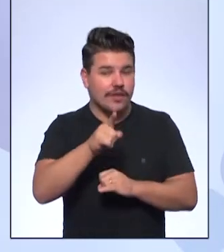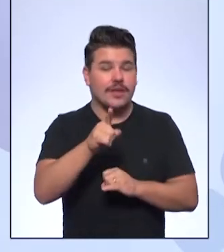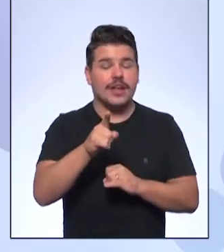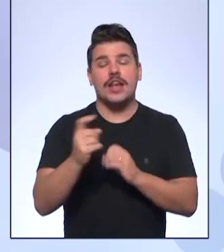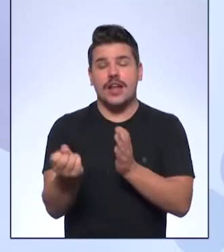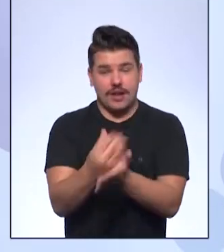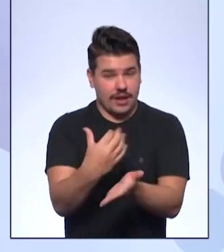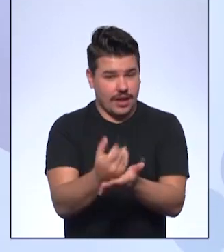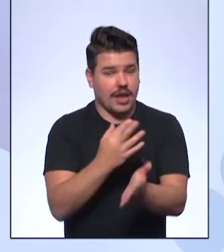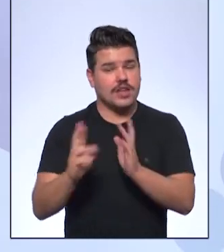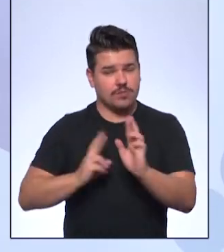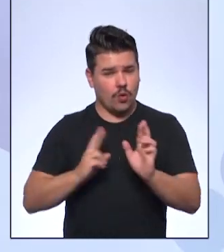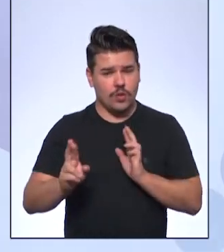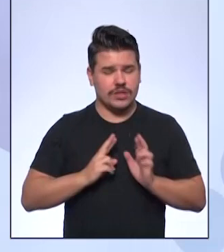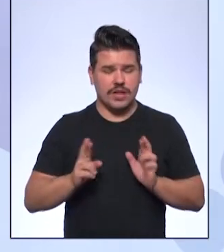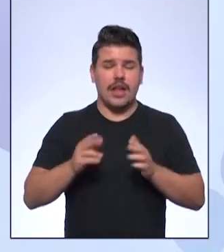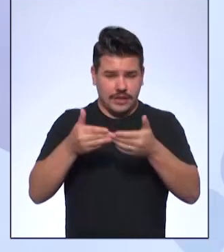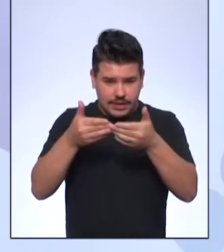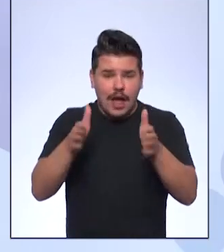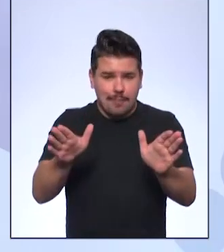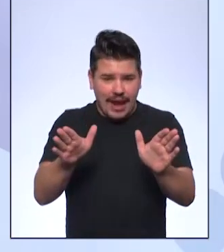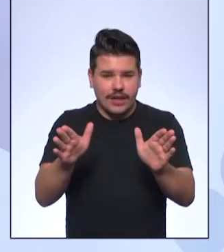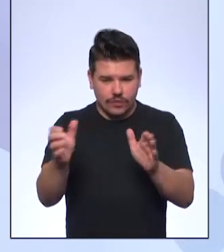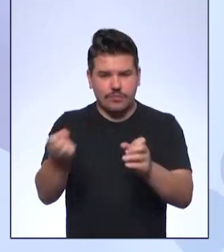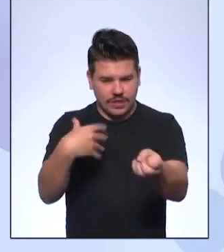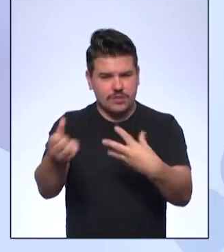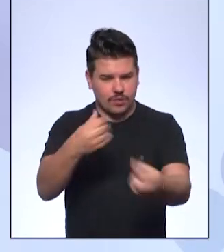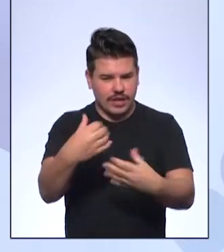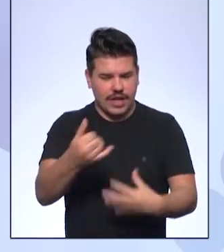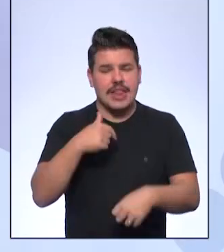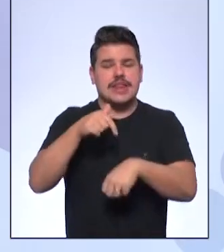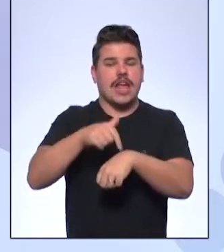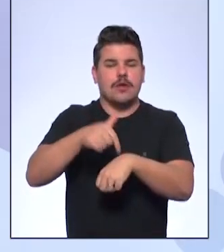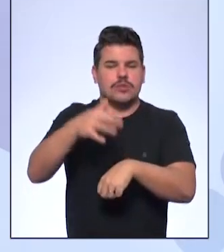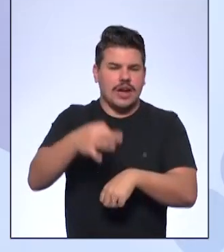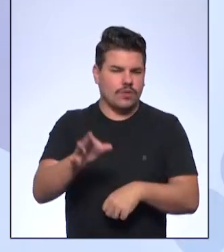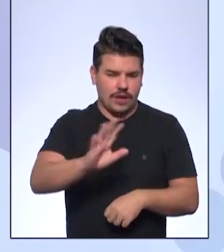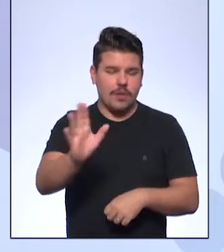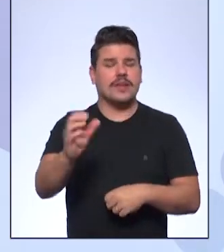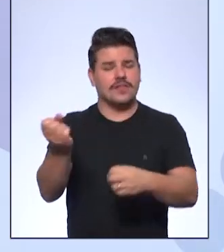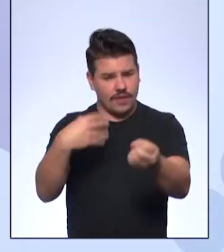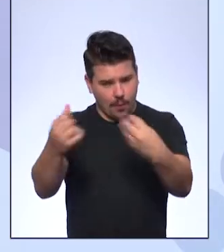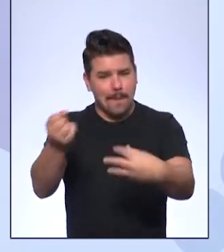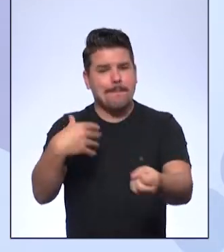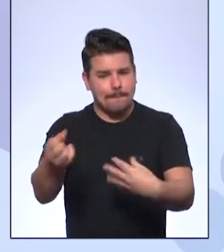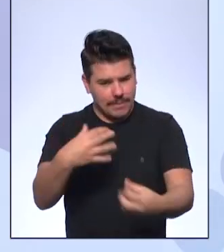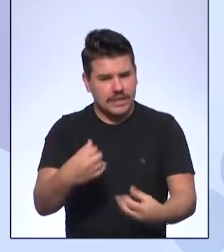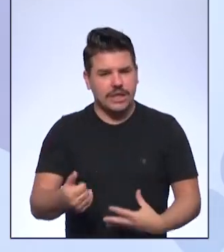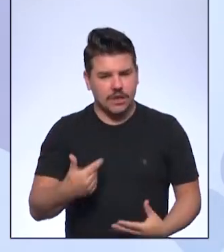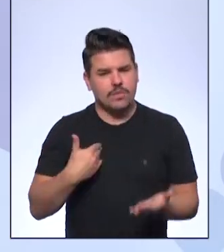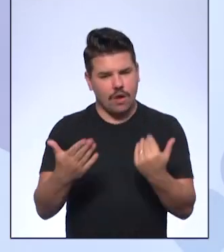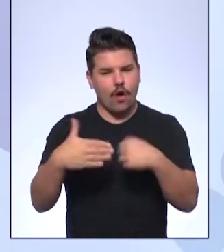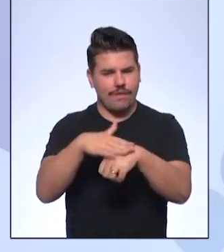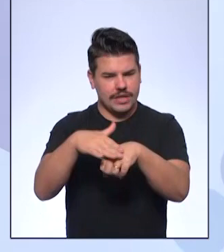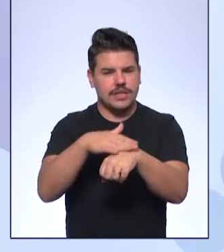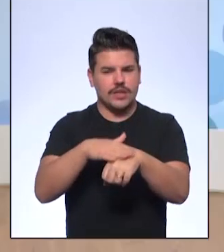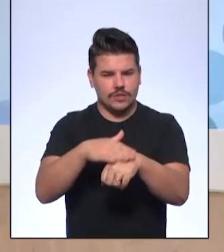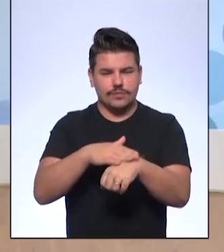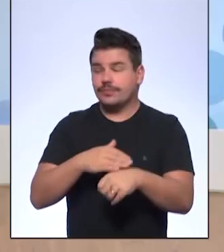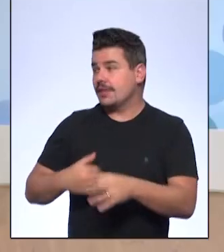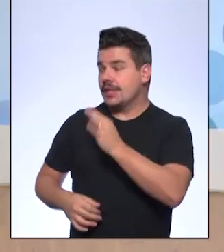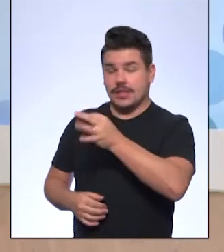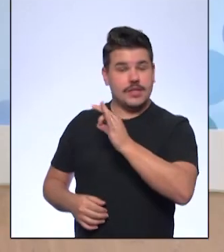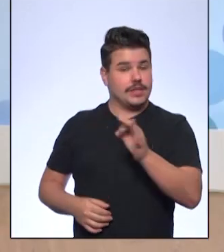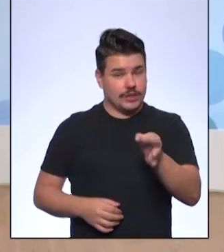deixar um tempo, porque eu justamente quero que a gente fique nessa interação, mas vão respondendo aí no chat o que vocês acham, né, Ju? Isso aí,